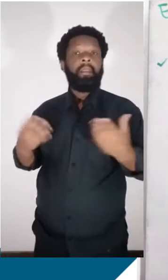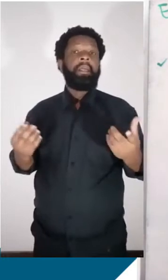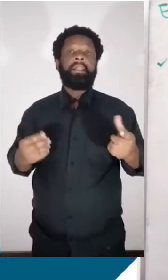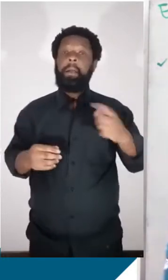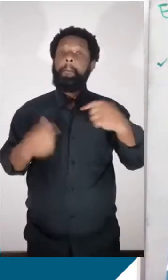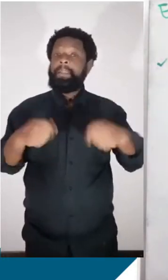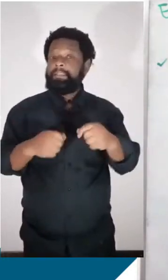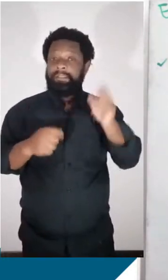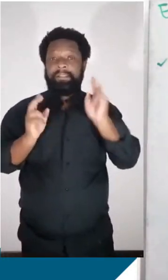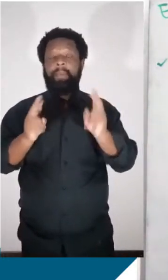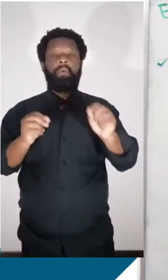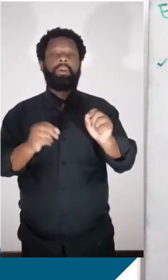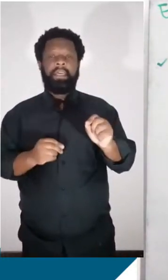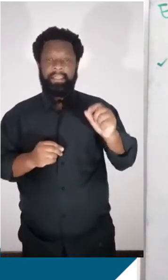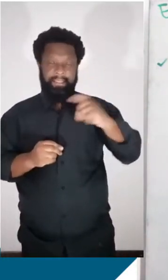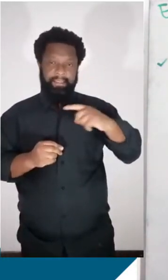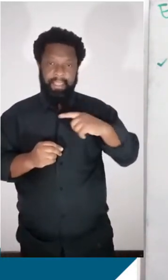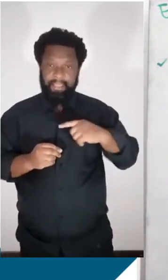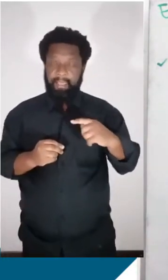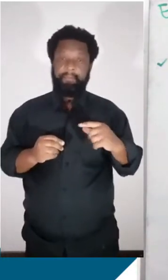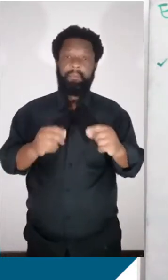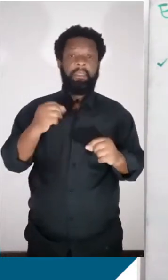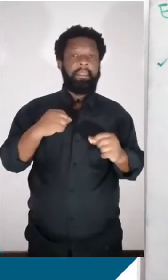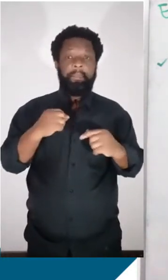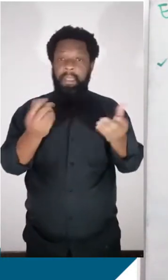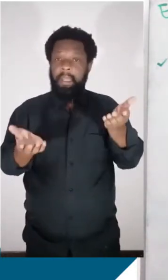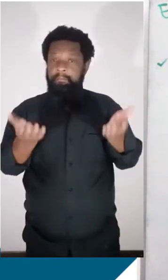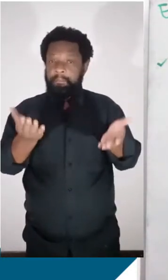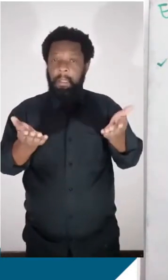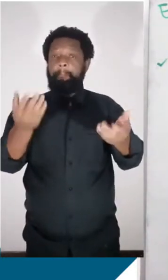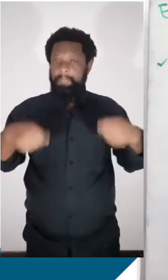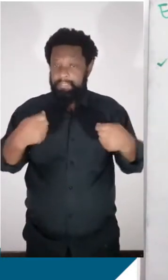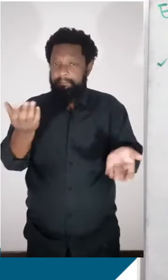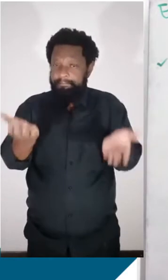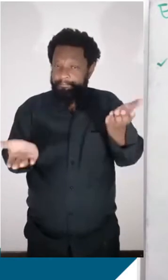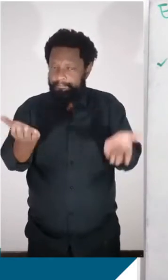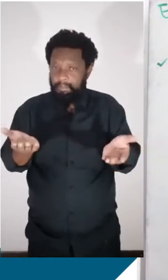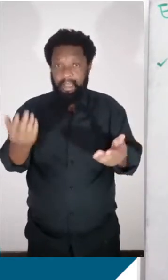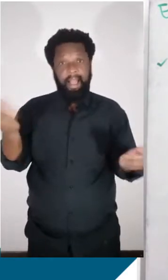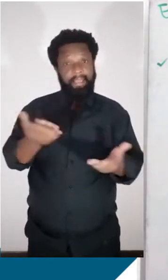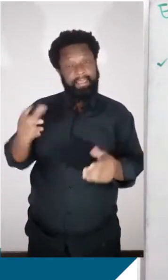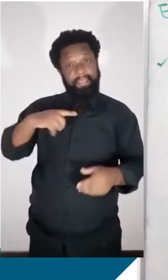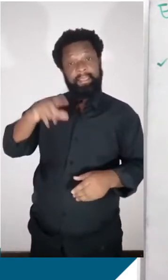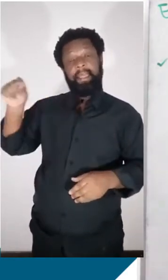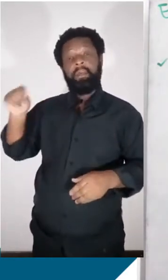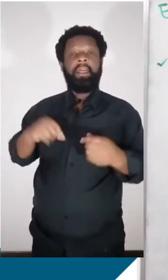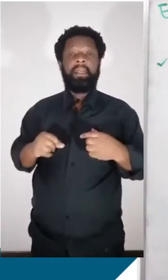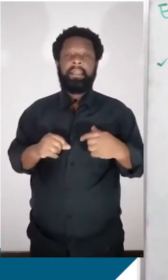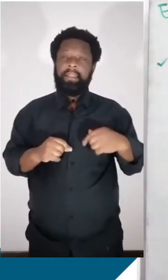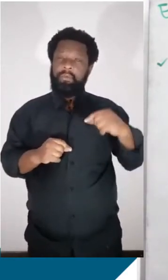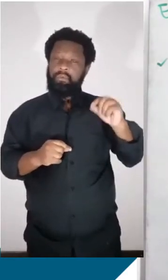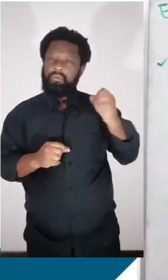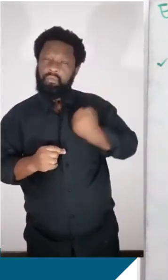ok. Eu preciso sempre, quando eu trabalho com estequiometria, ter uma equação e equação balanceada. Nesse caso, como eu vejo que